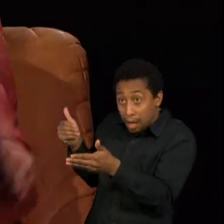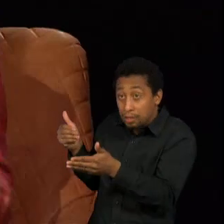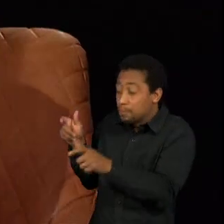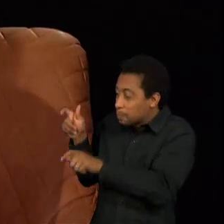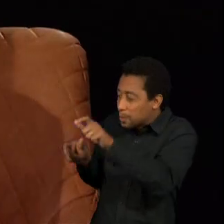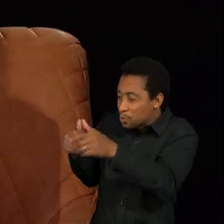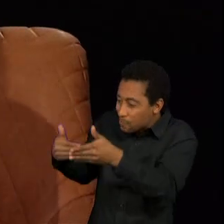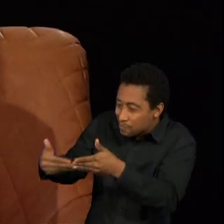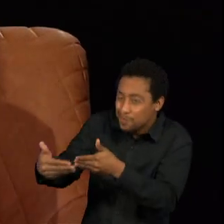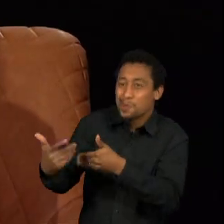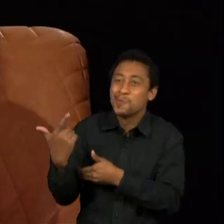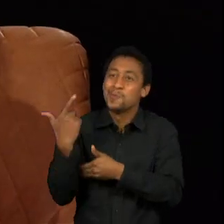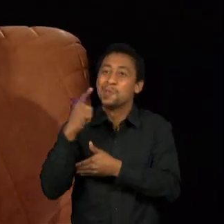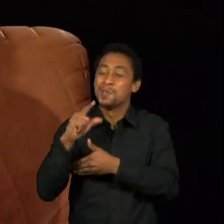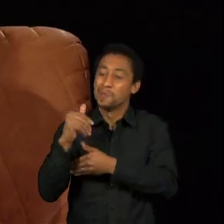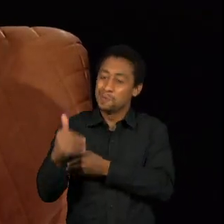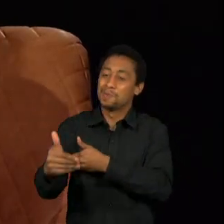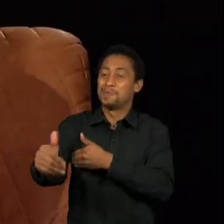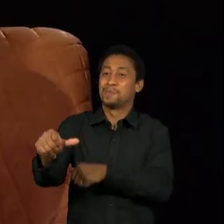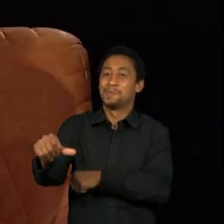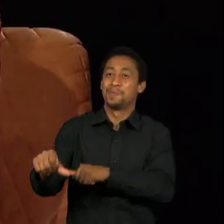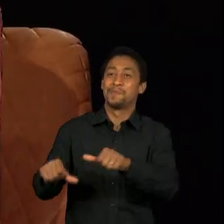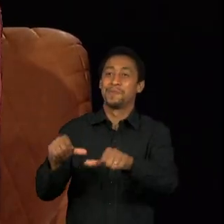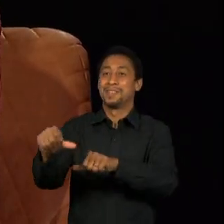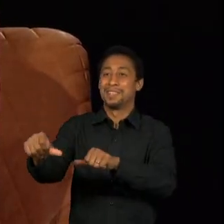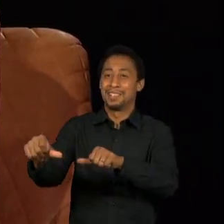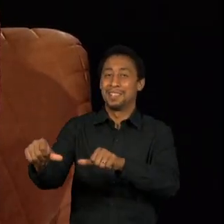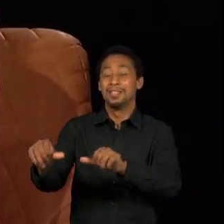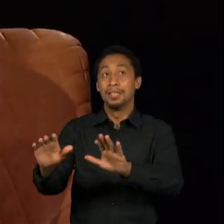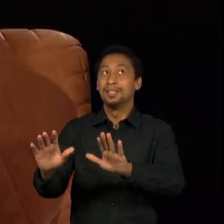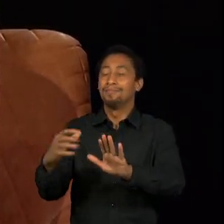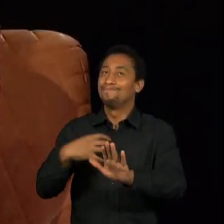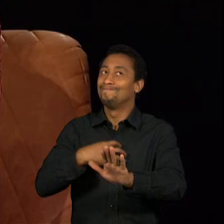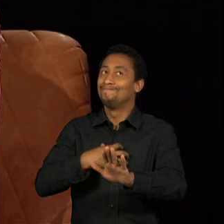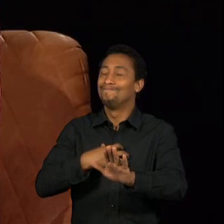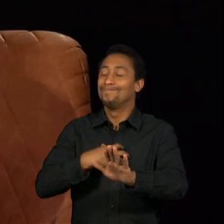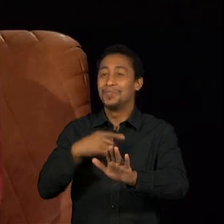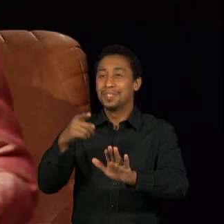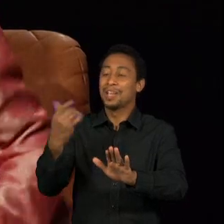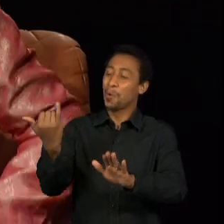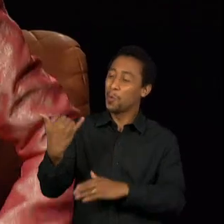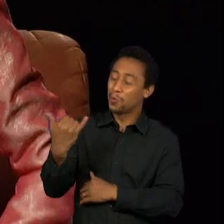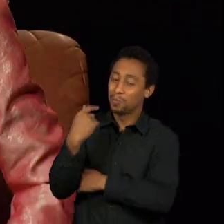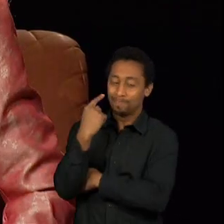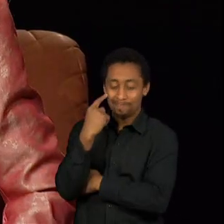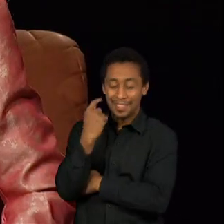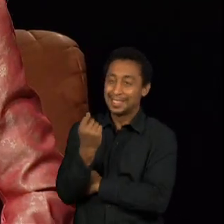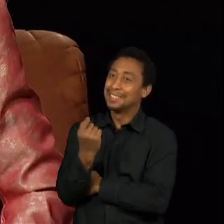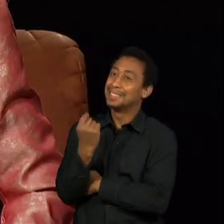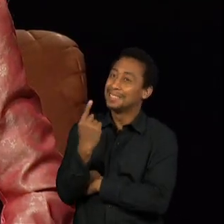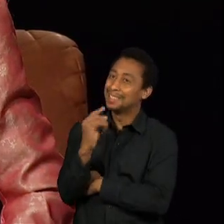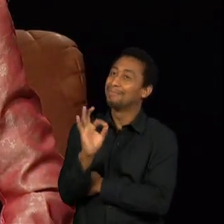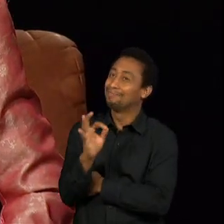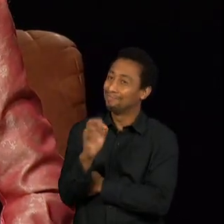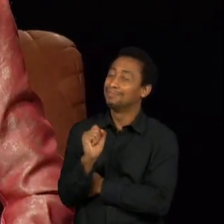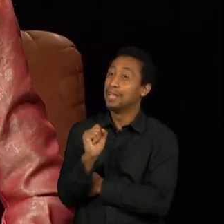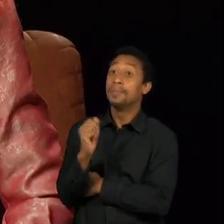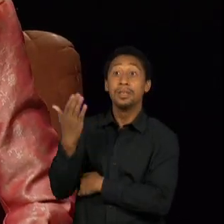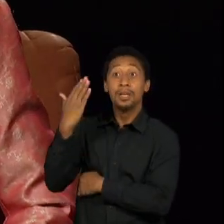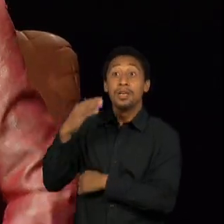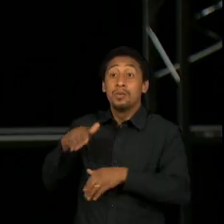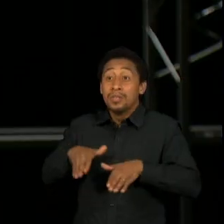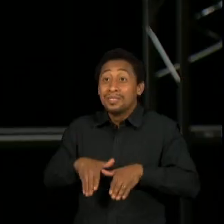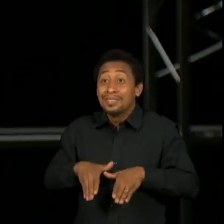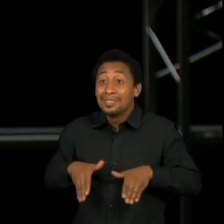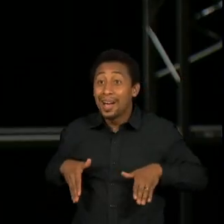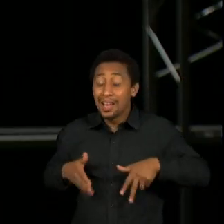né? E é muito estranho tudo isso que você falou, né? Mas é verdade. Com uma minissaia, em 1968,